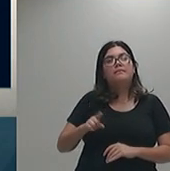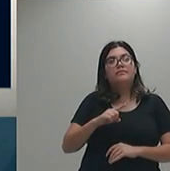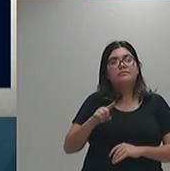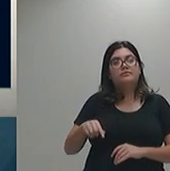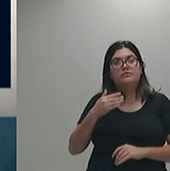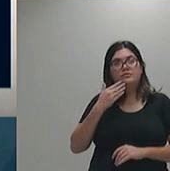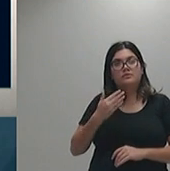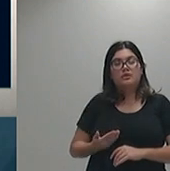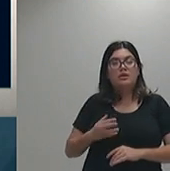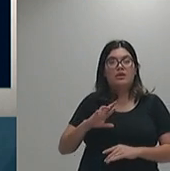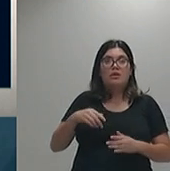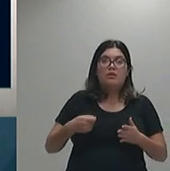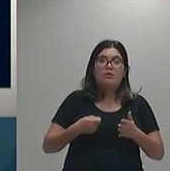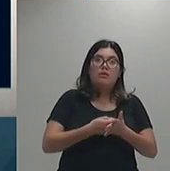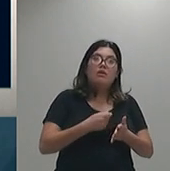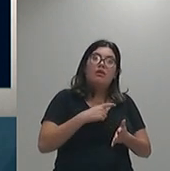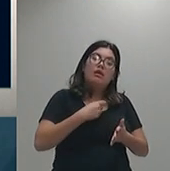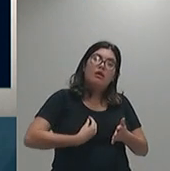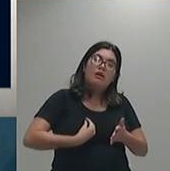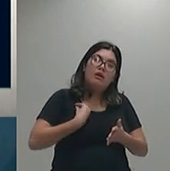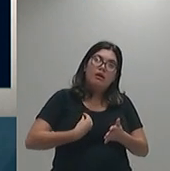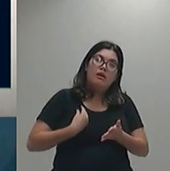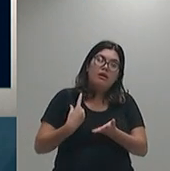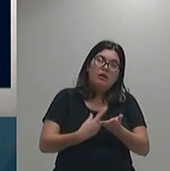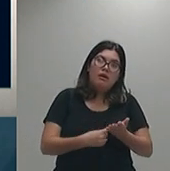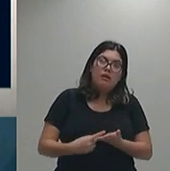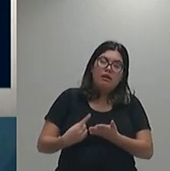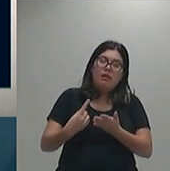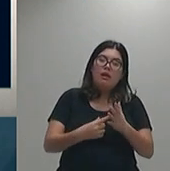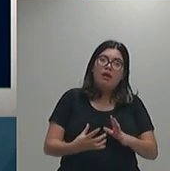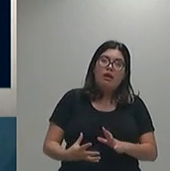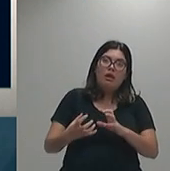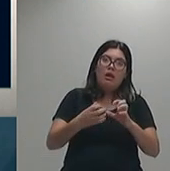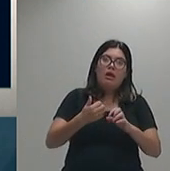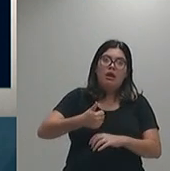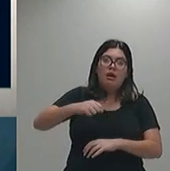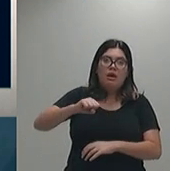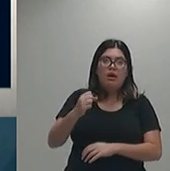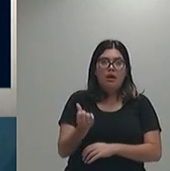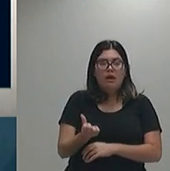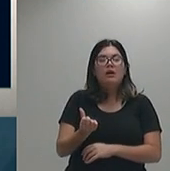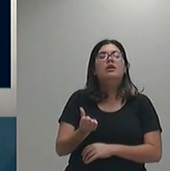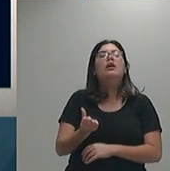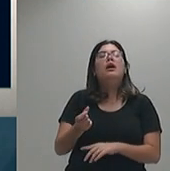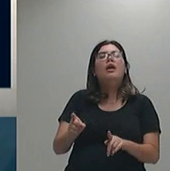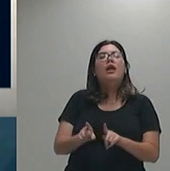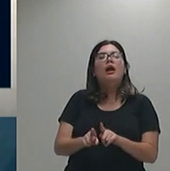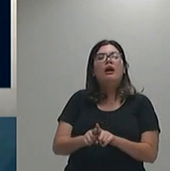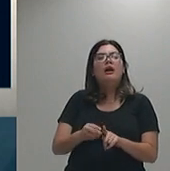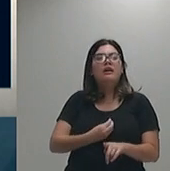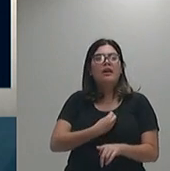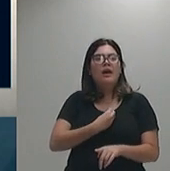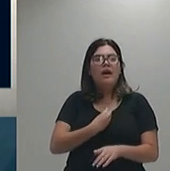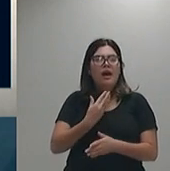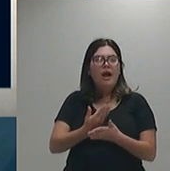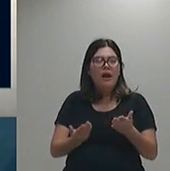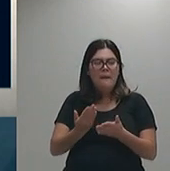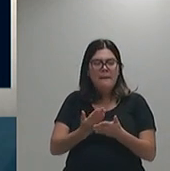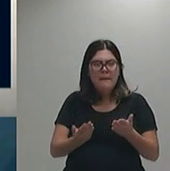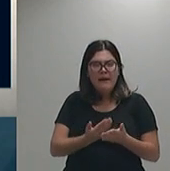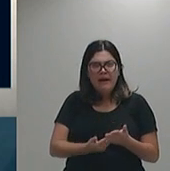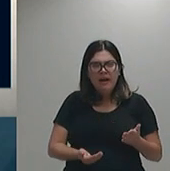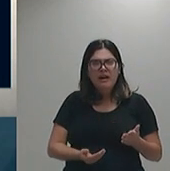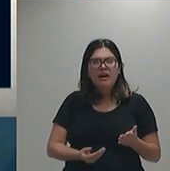pois inexistiu prevalência do conflito 186 sobre aqueles inexistir perda superveniente de legitimidade extraordinária